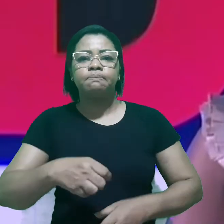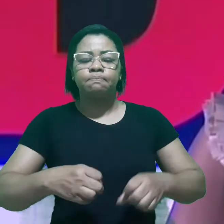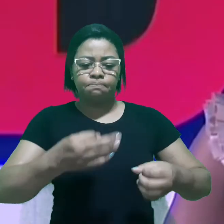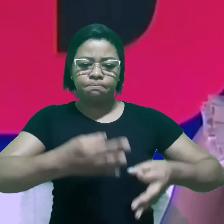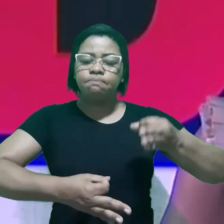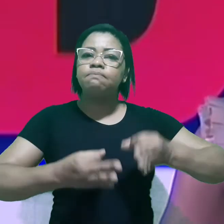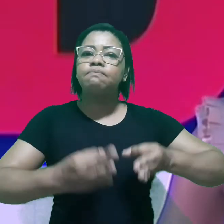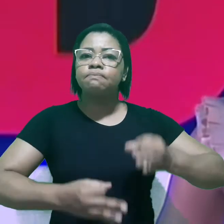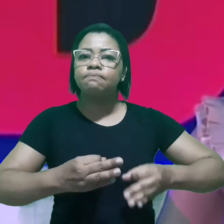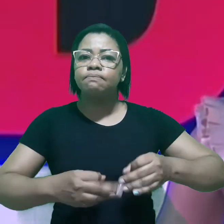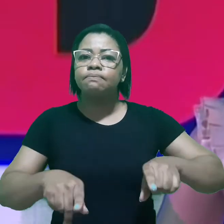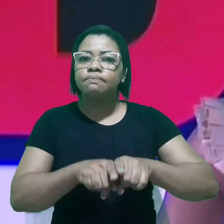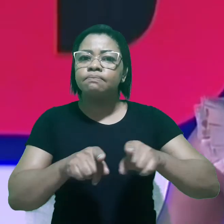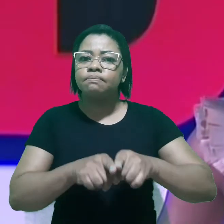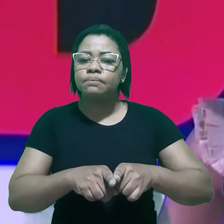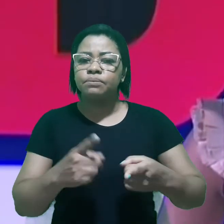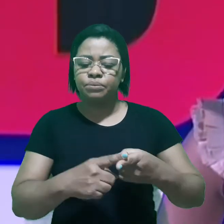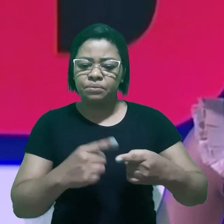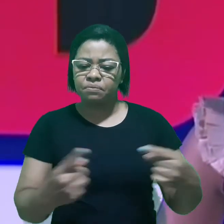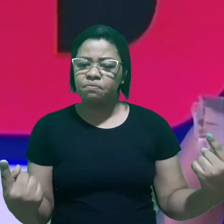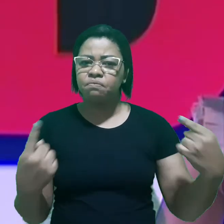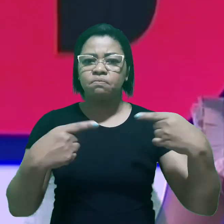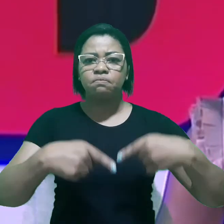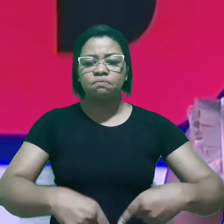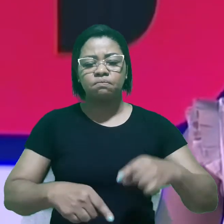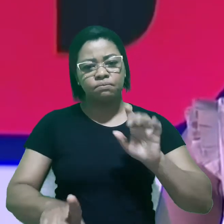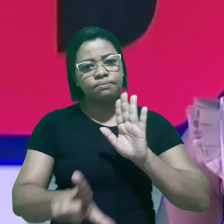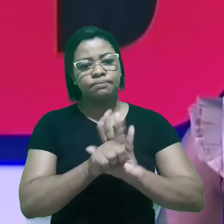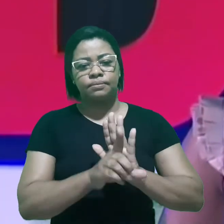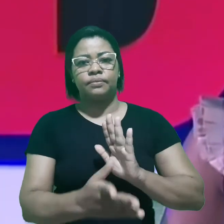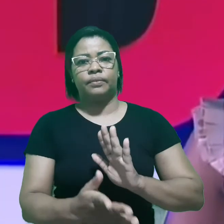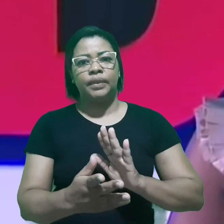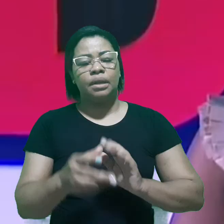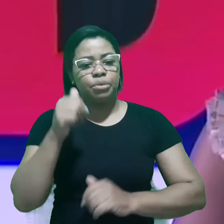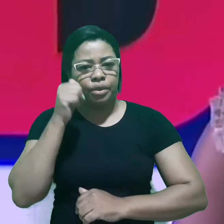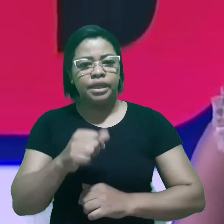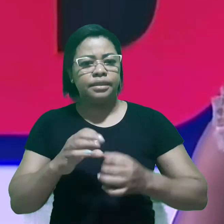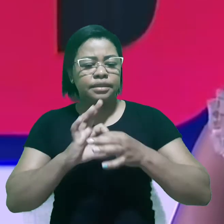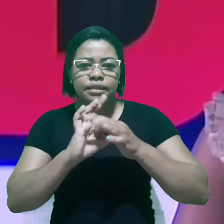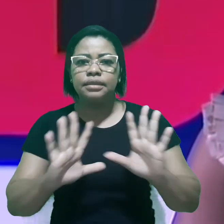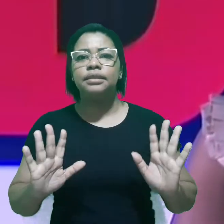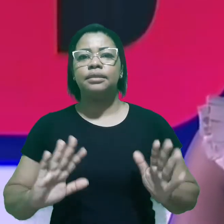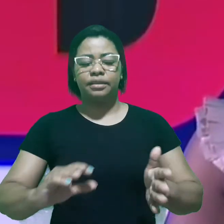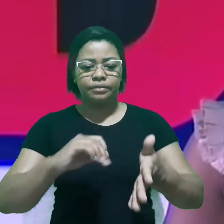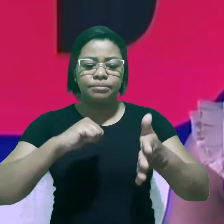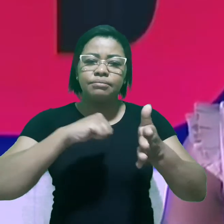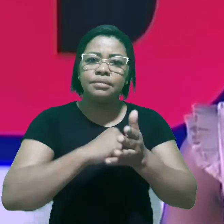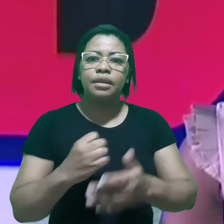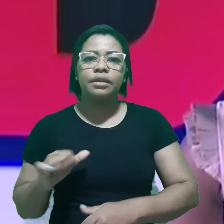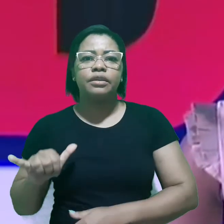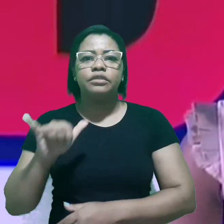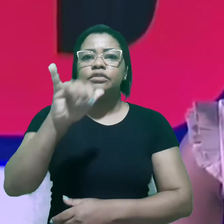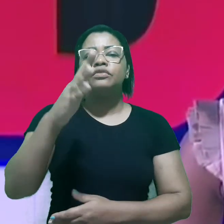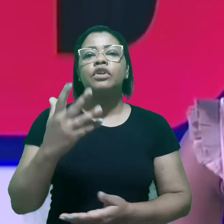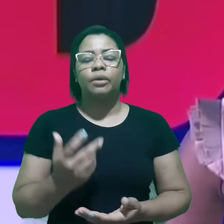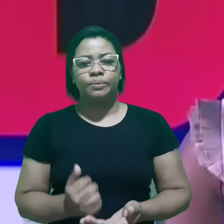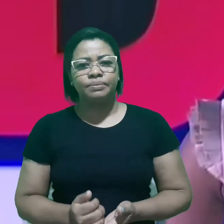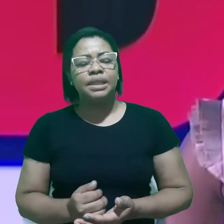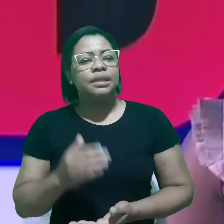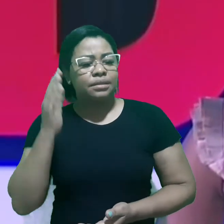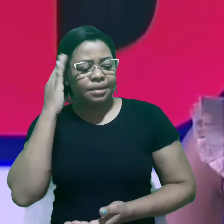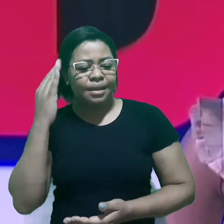passaportes. E se minha colega de quarto soubesse sobre Nollywood, cheia de pessoas inovadoras fazendo filmes apesar de grandes questões